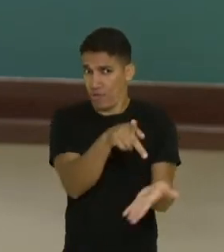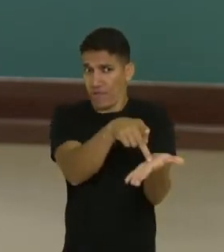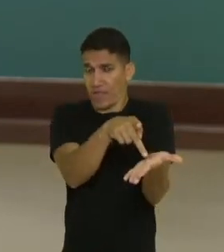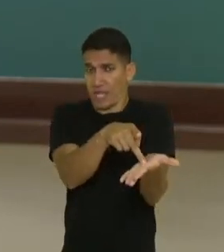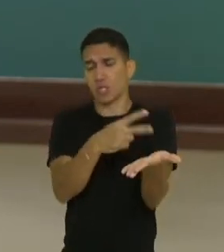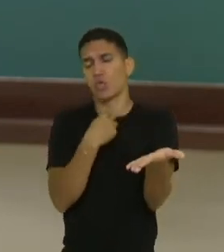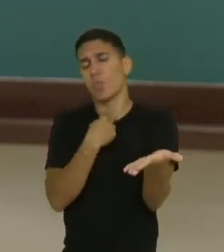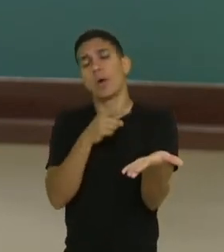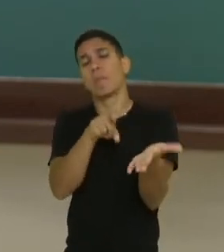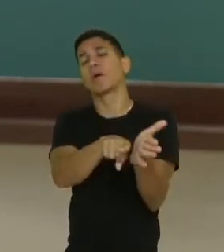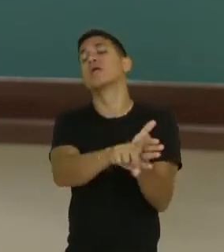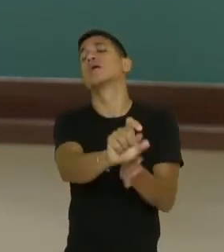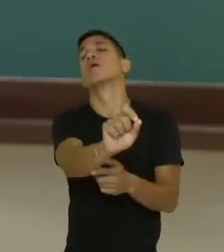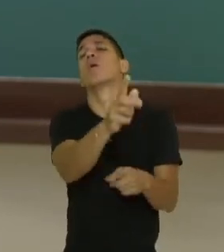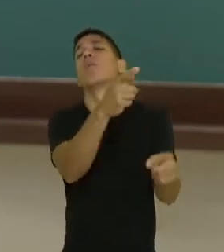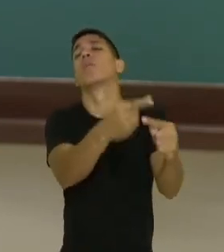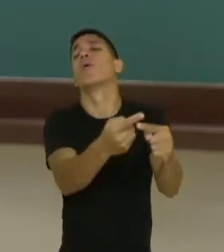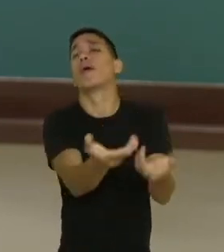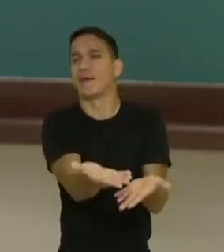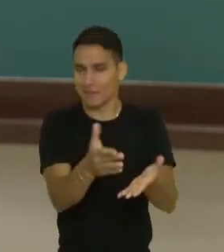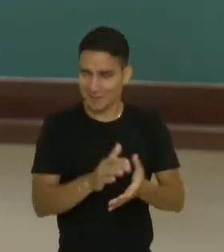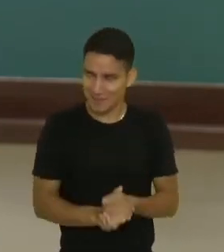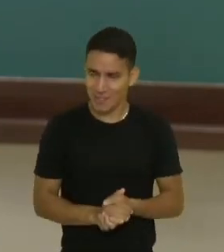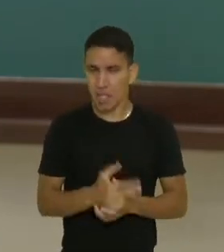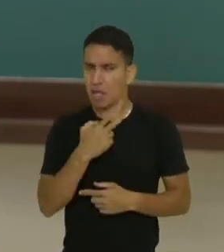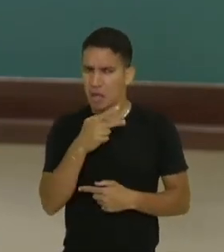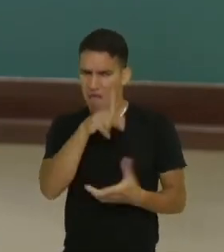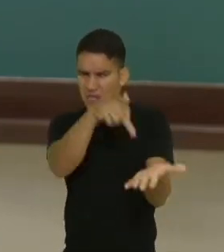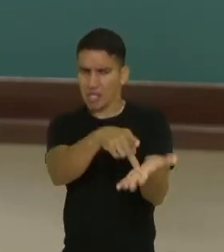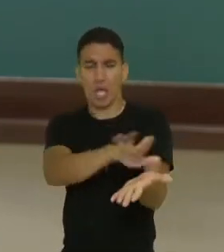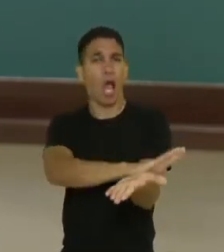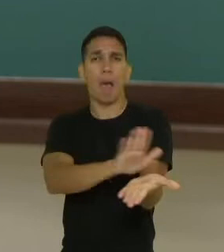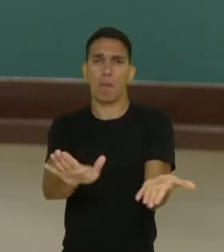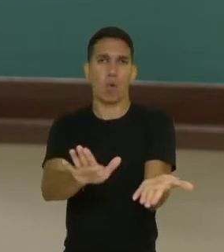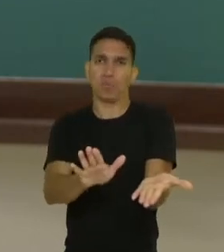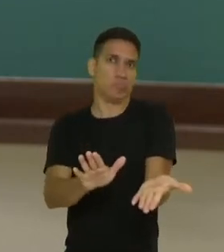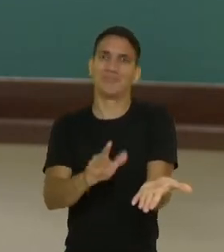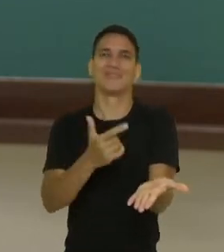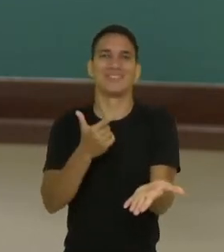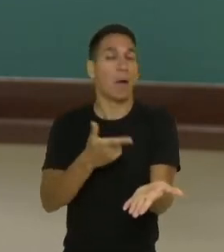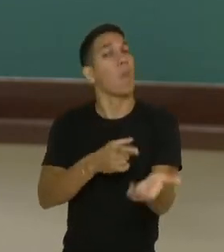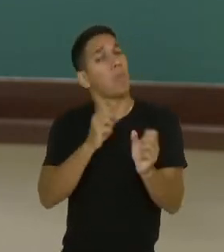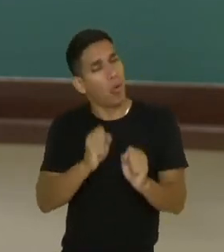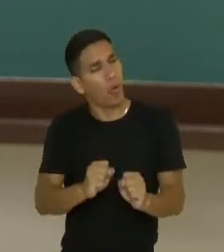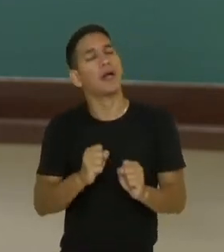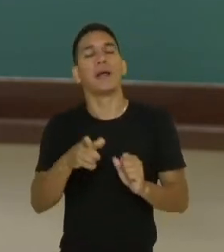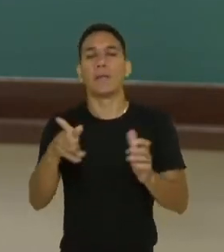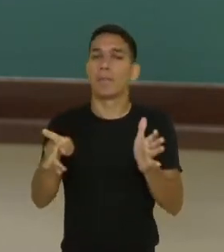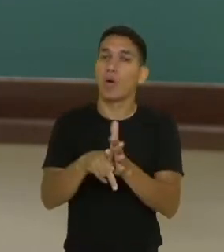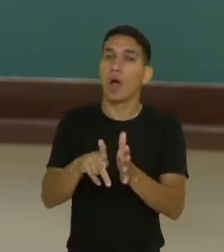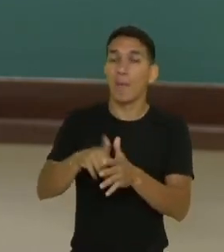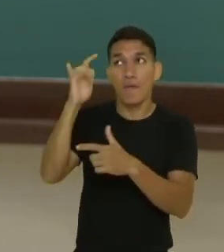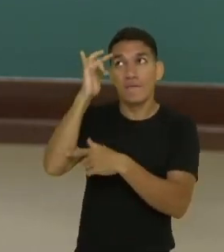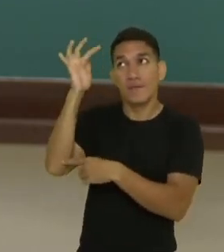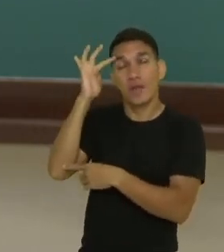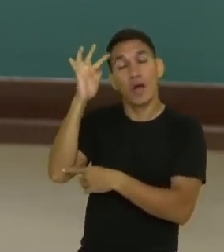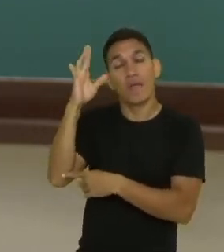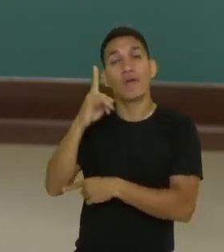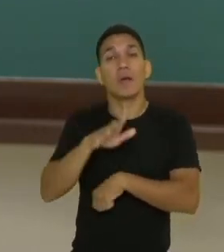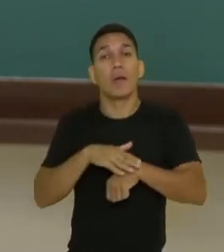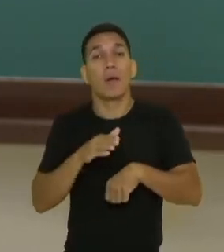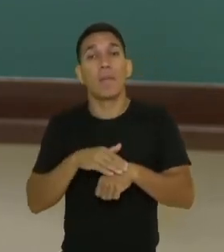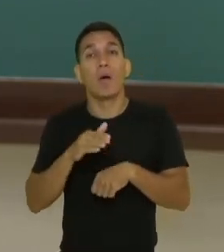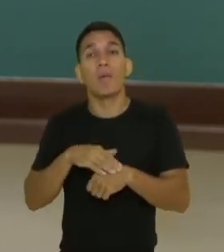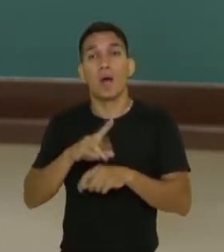ser questionada, que não pode ser revista. Então, faz parte da filosofia esse movimento de